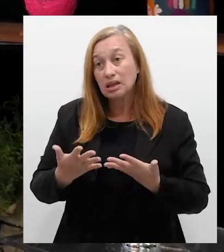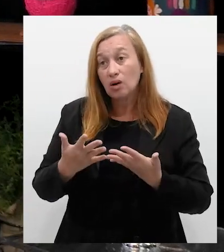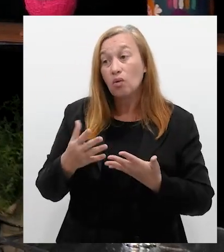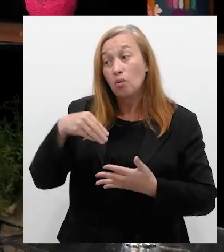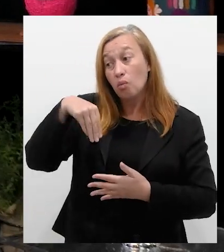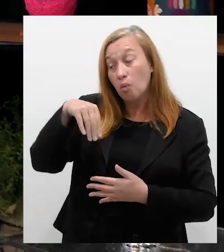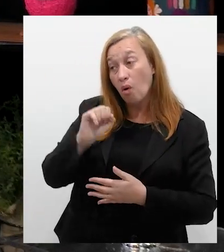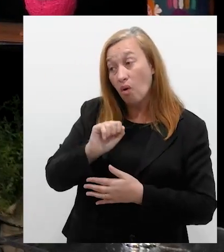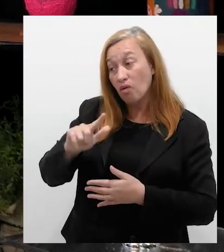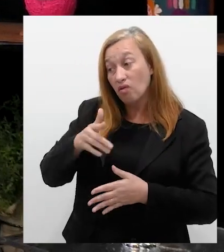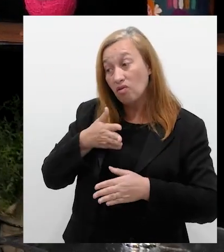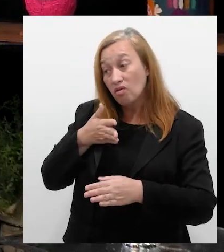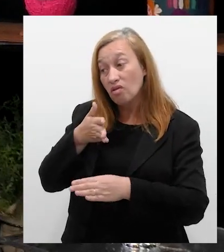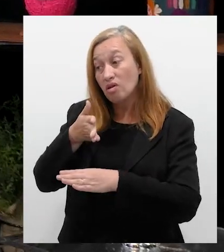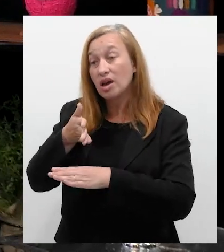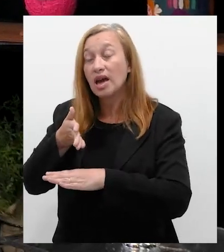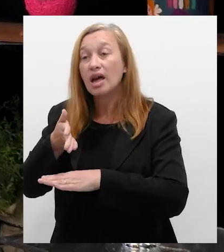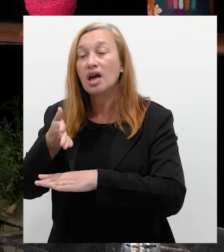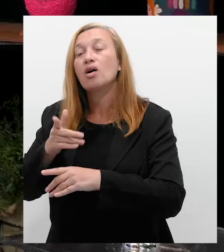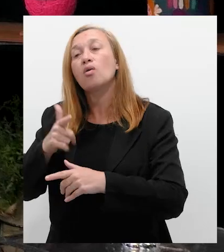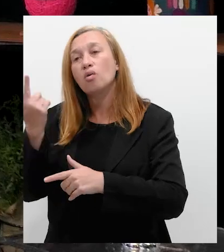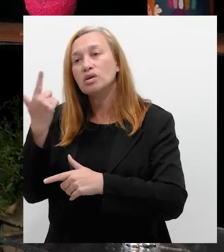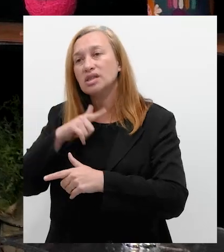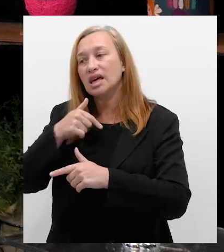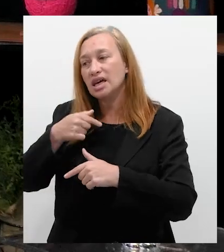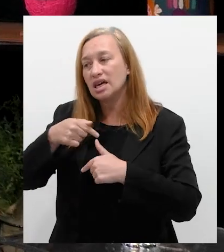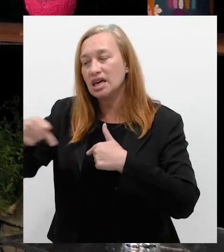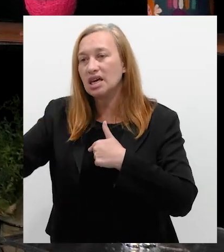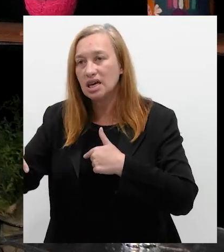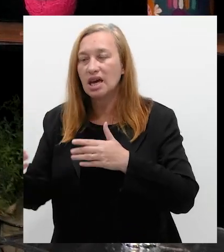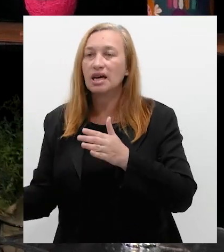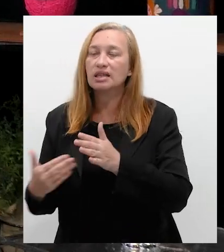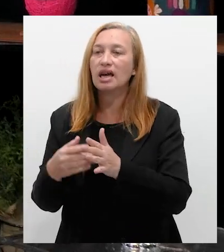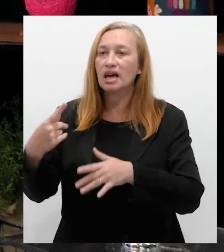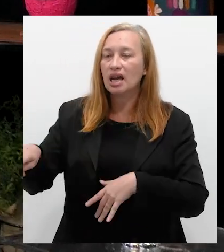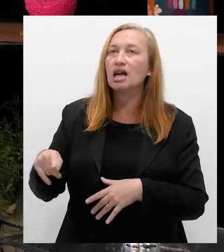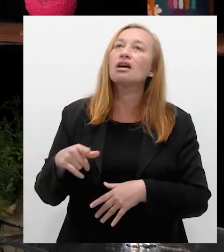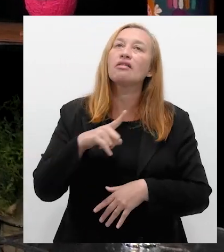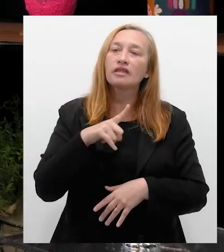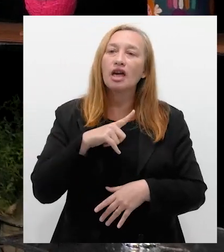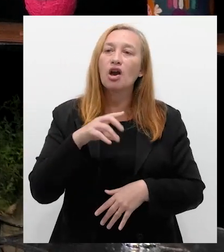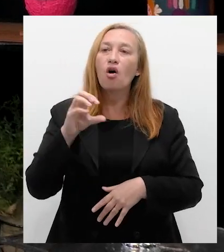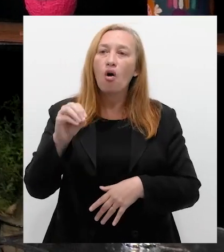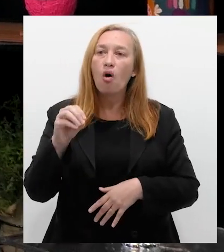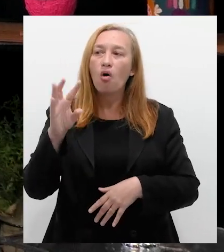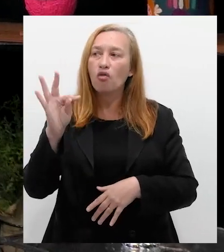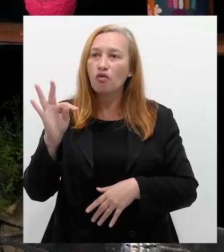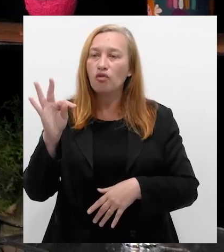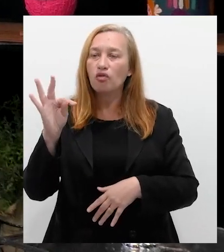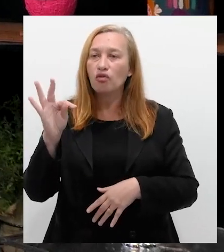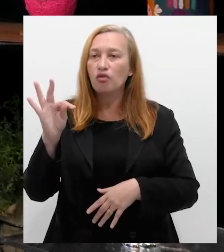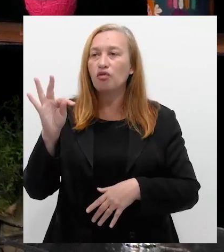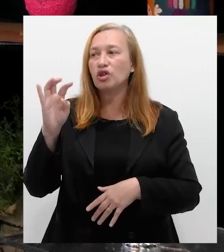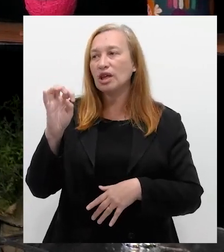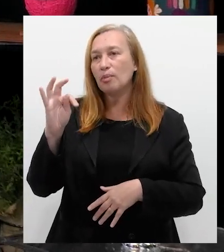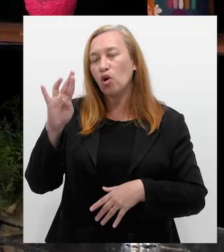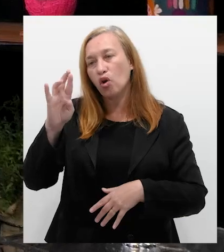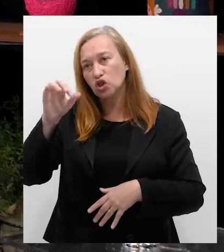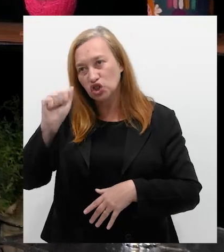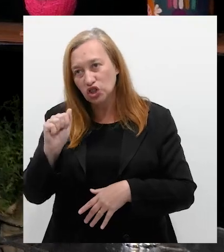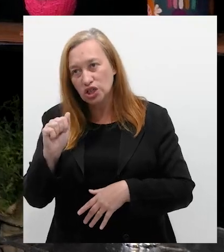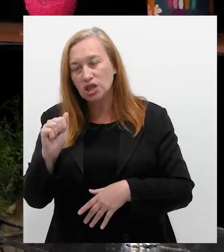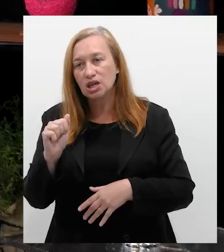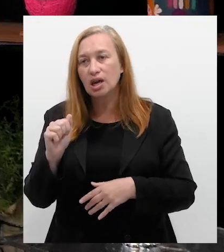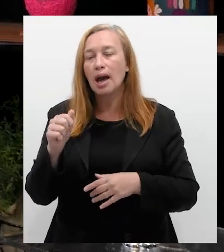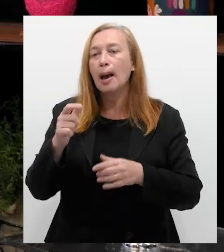até eles. E não só com odontologia, não. Tem outras especialidades médicas, até oftalmologia, exames de imagem mais básicos,